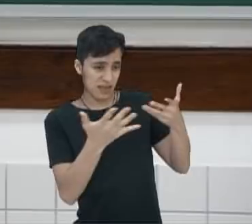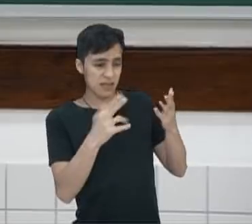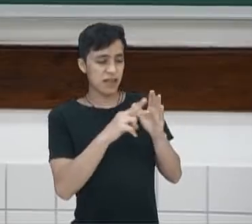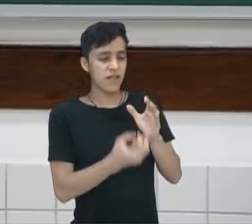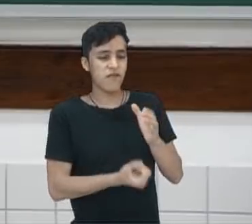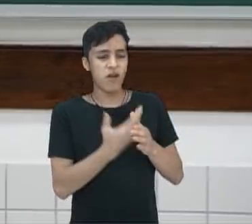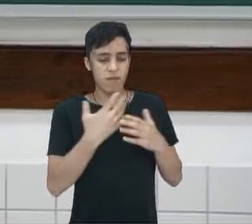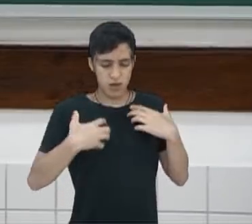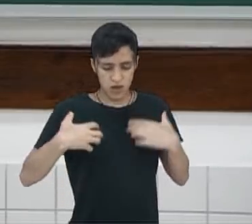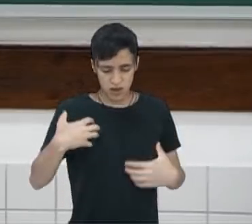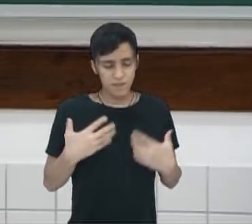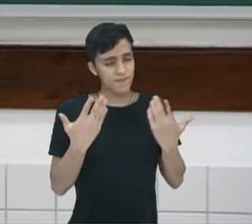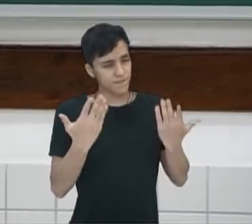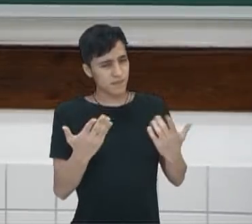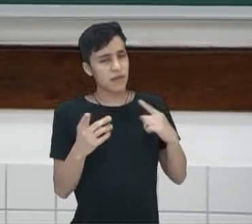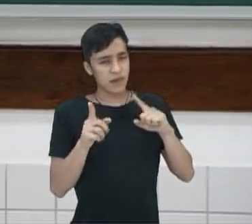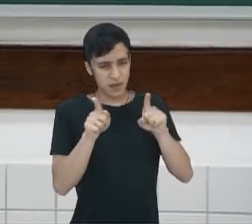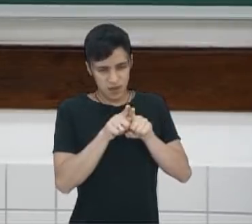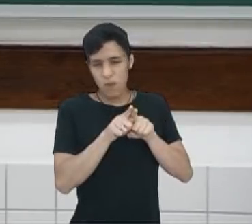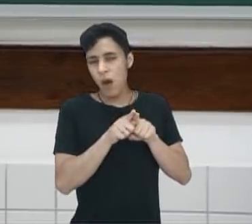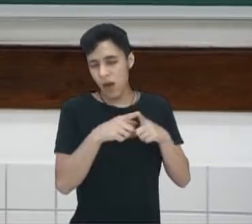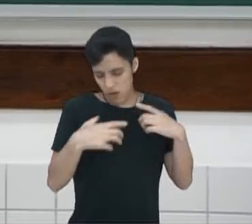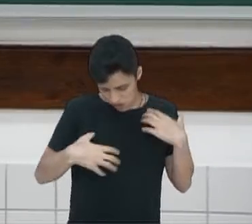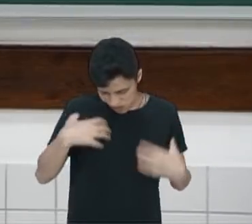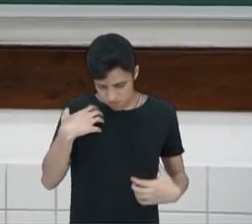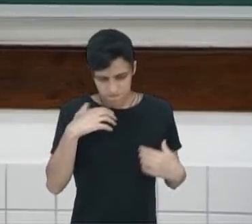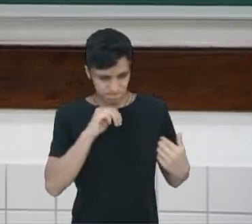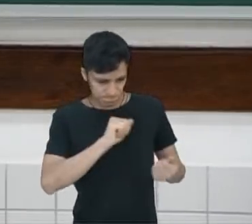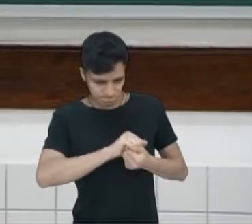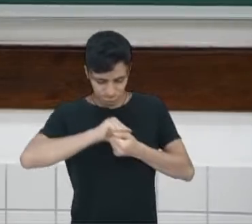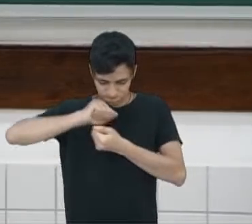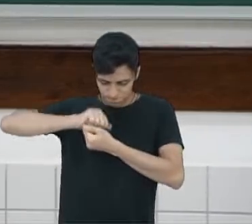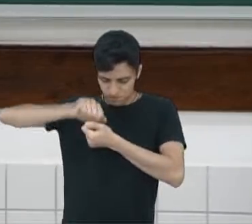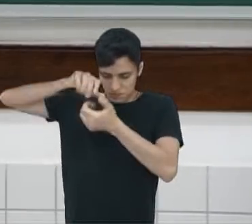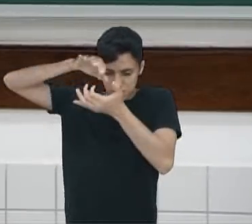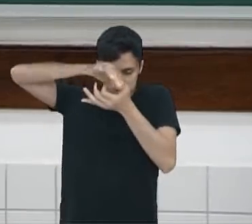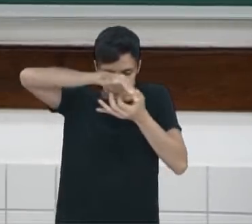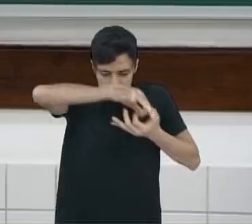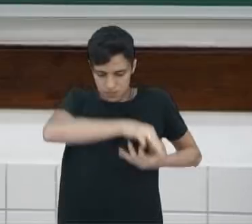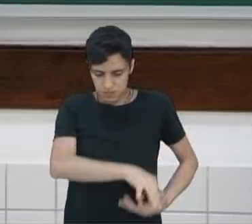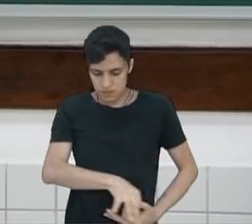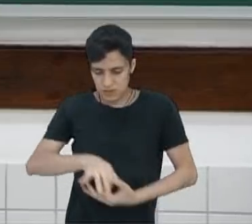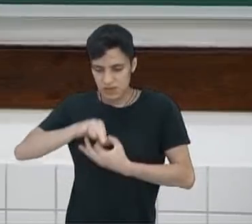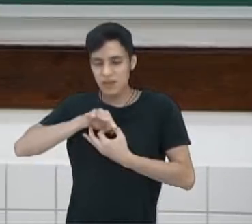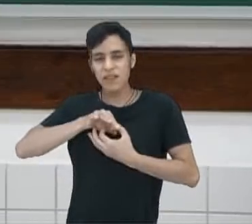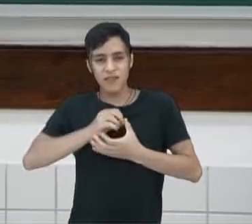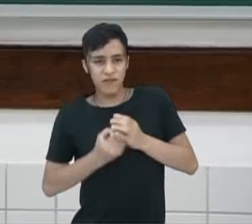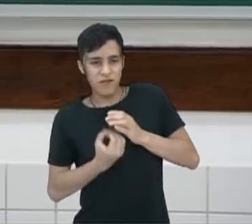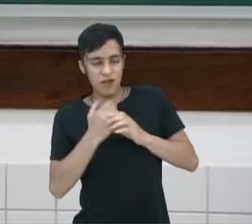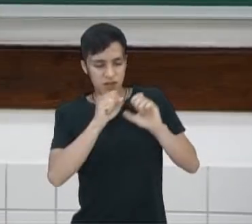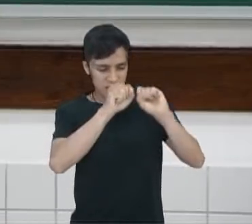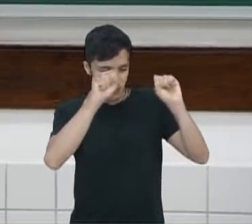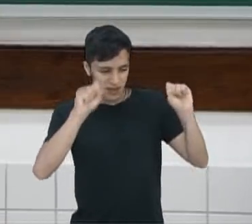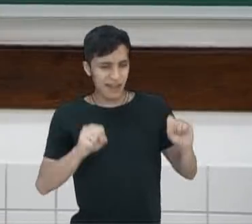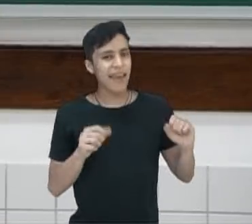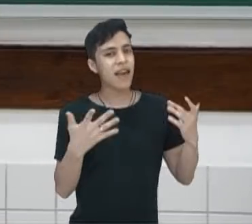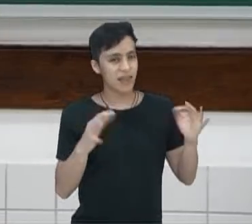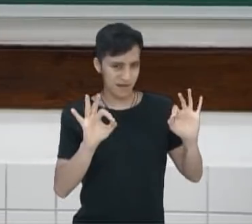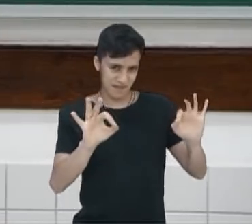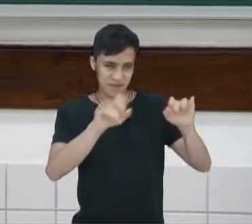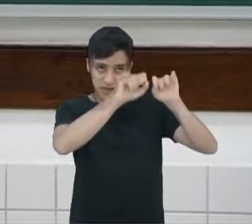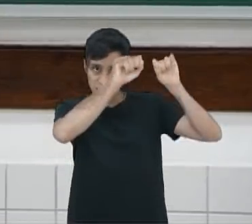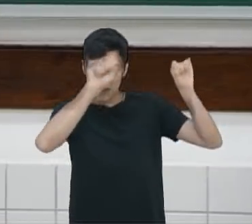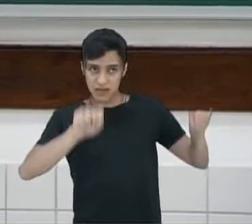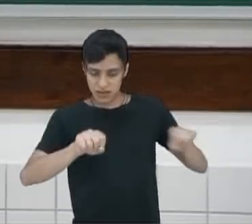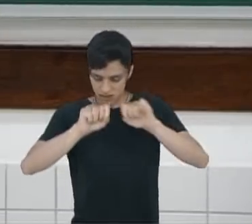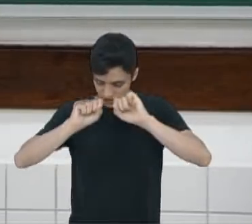órgãos, que por sua vez trabalham, né, em conjunto, formando os sistemas. E aí sim, todos esses sistemas formam